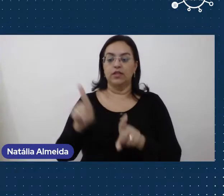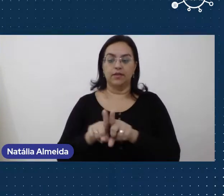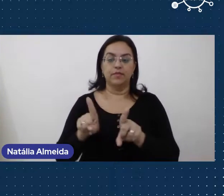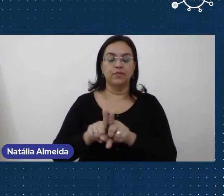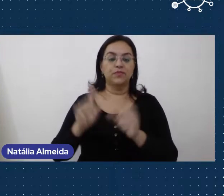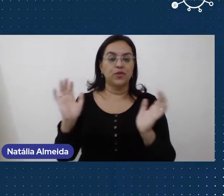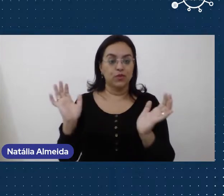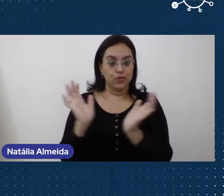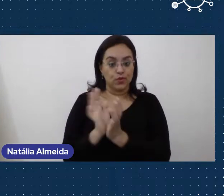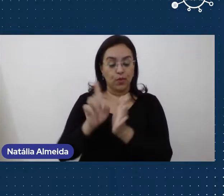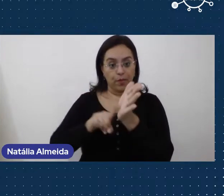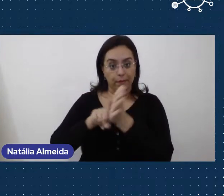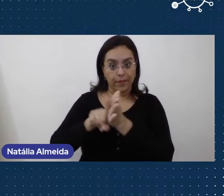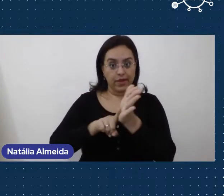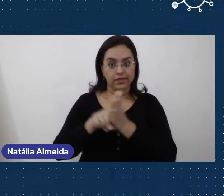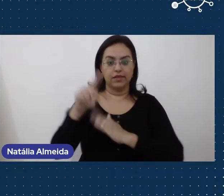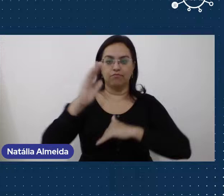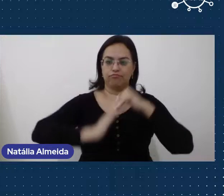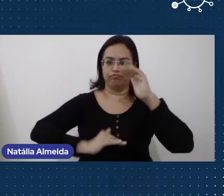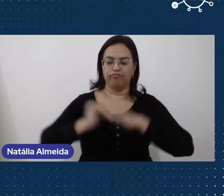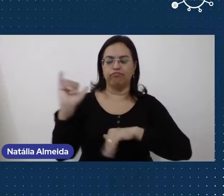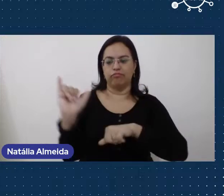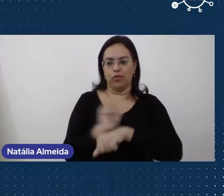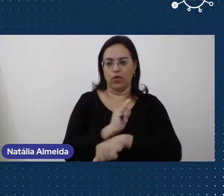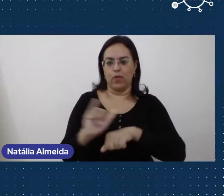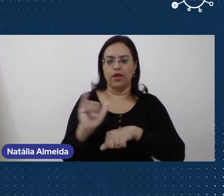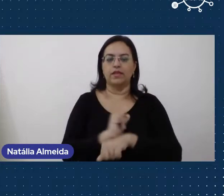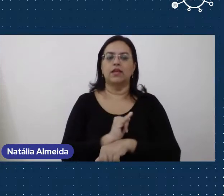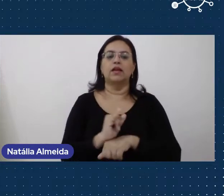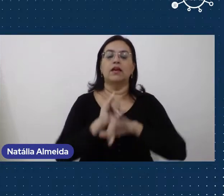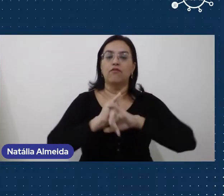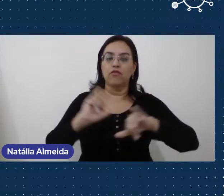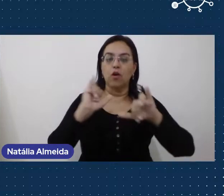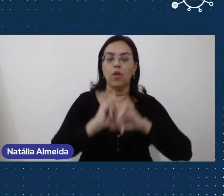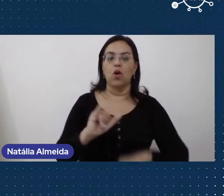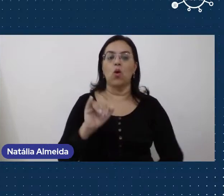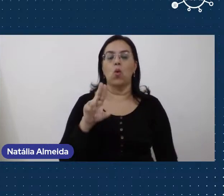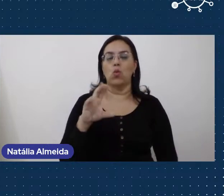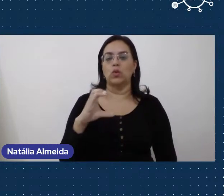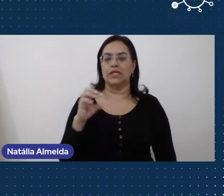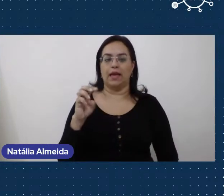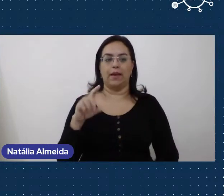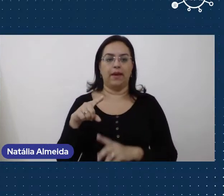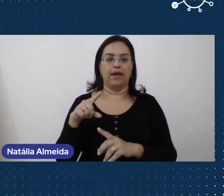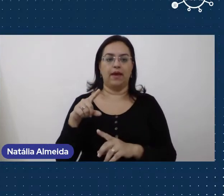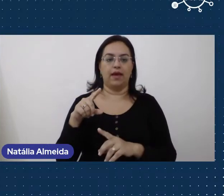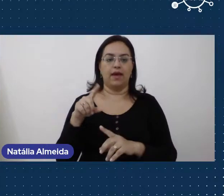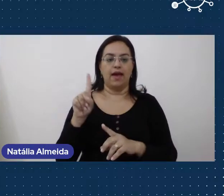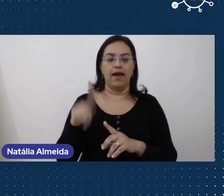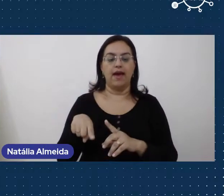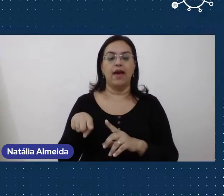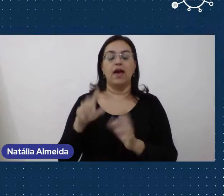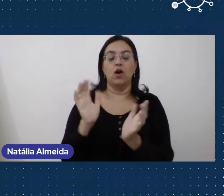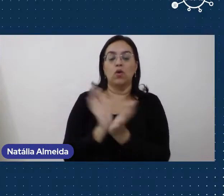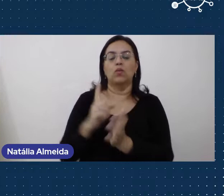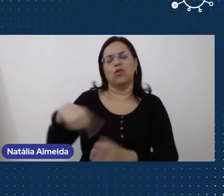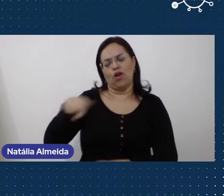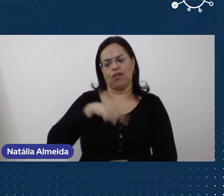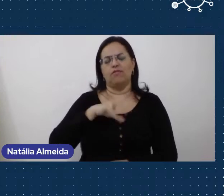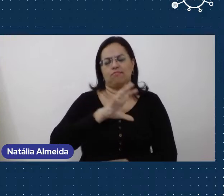Competência em Mediação em Ambientes de Informação, o SEMAI, sempre aqui conosco, SEMAI, nós amamos